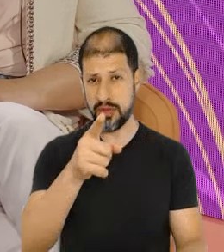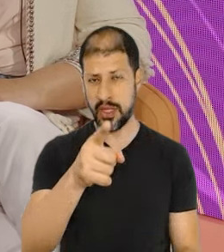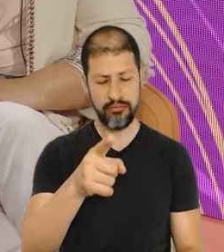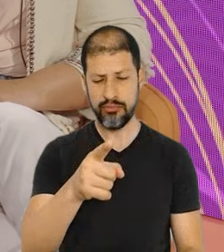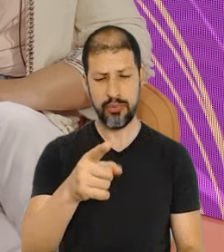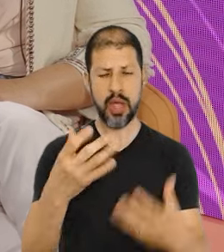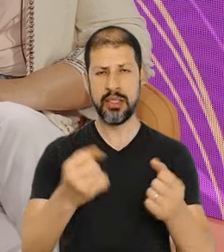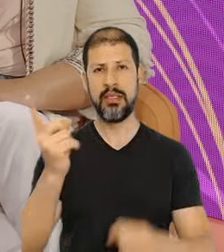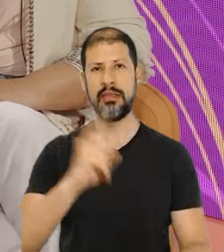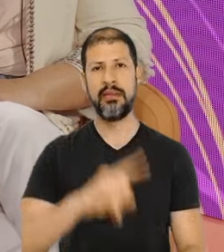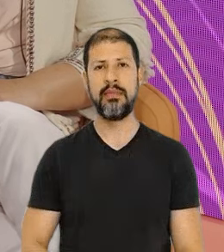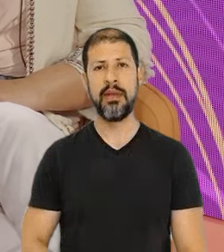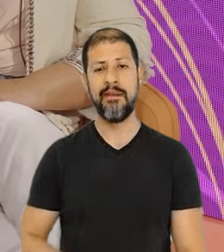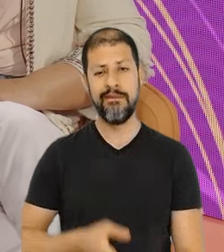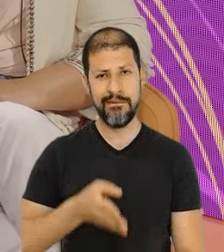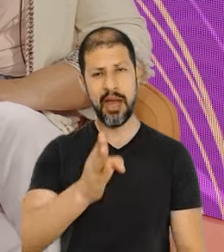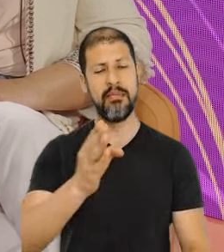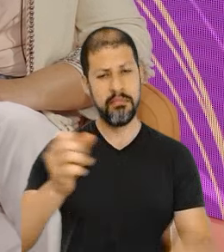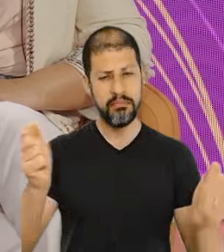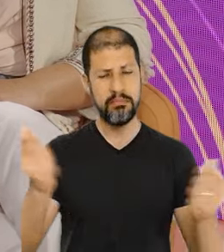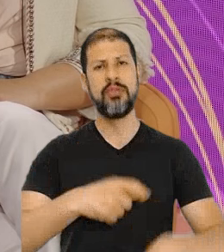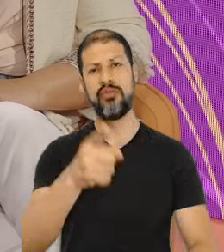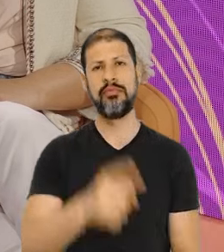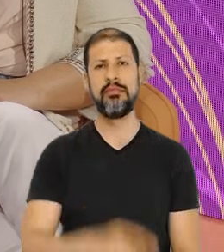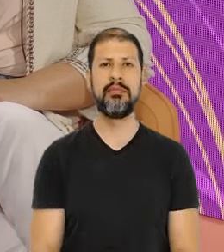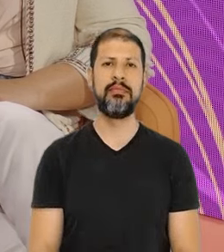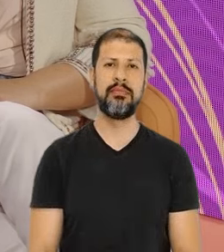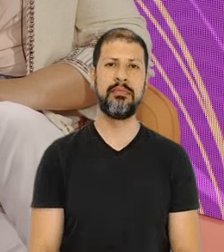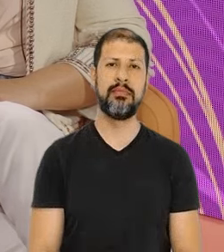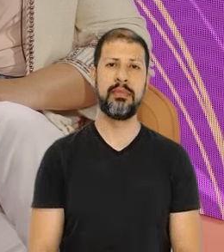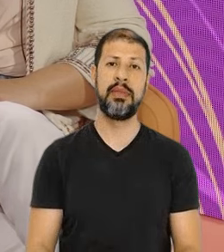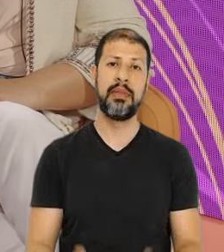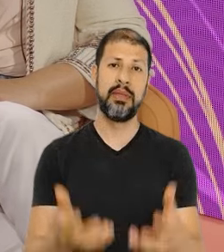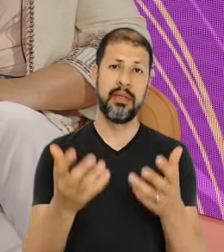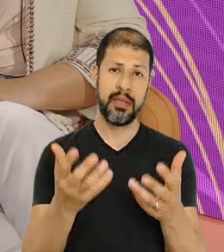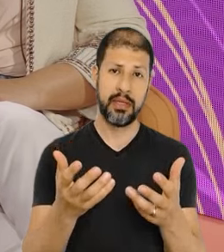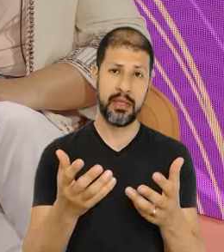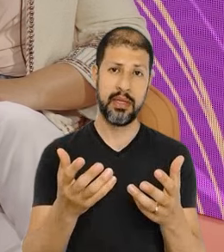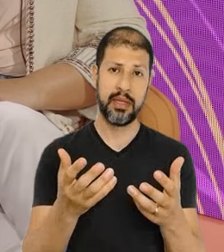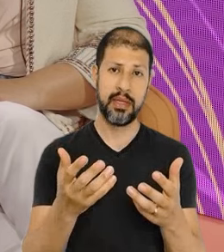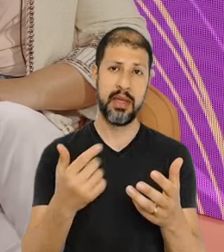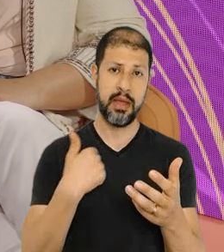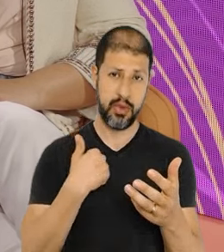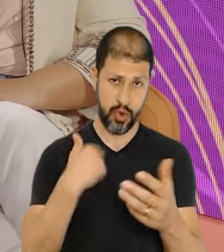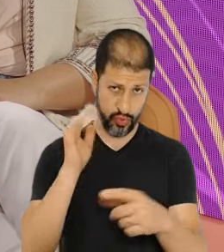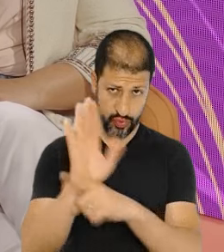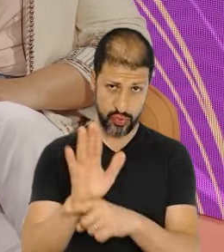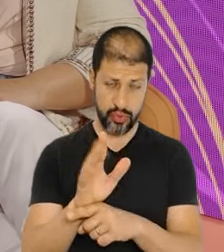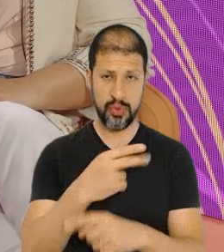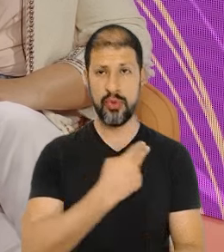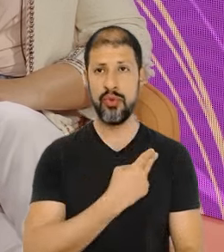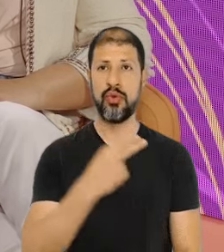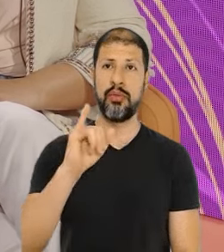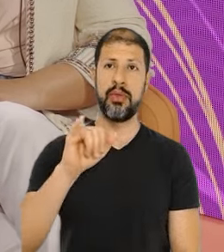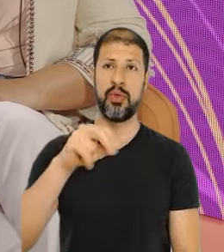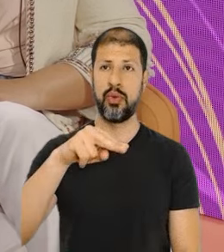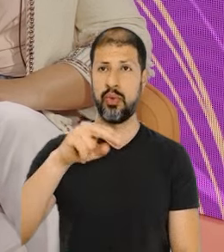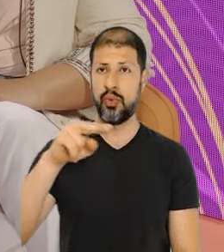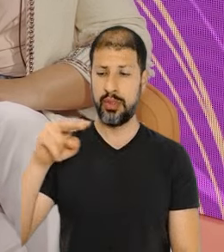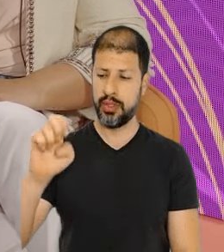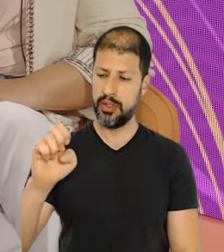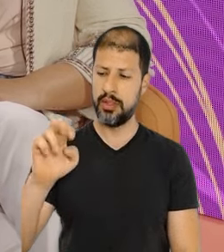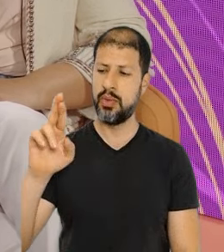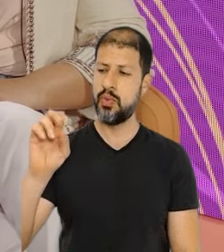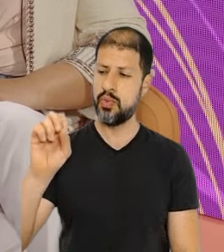sonho vá você pode se você quiser se precisarem da minha ajuda meu nome é ion Rosa de